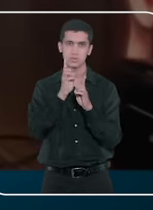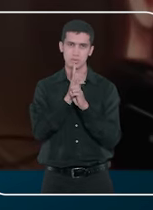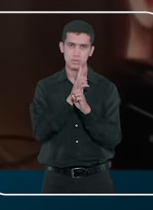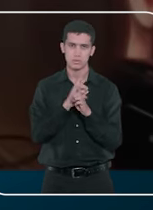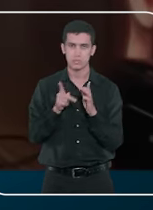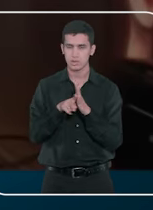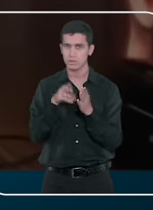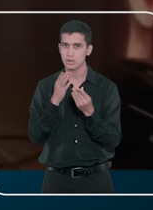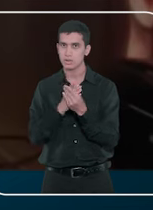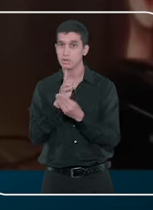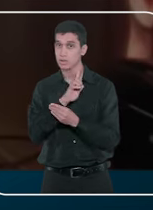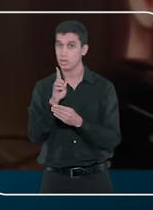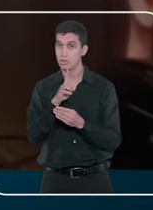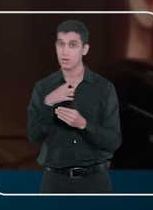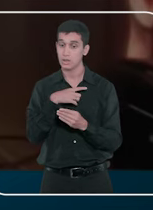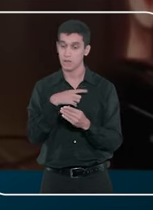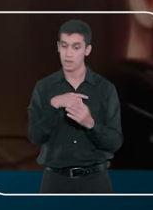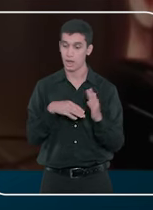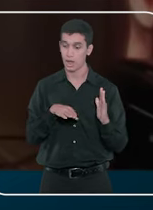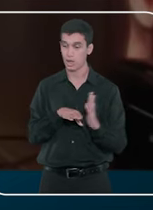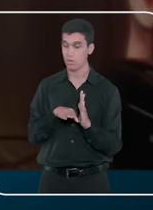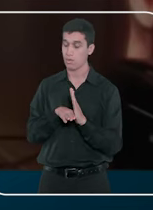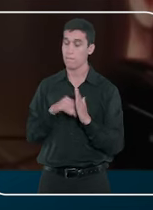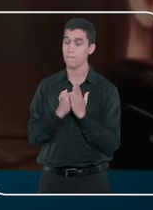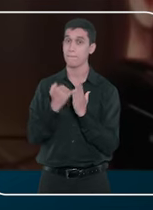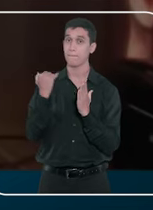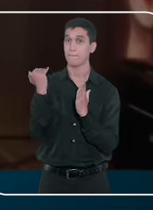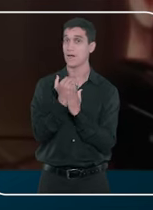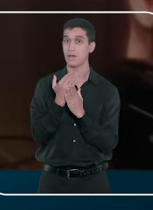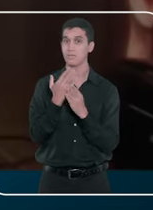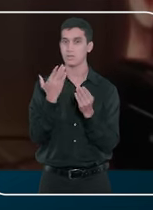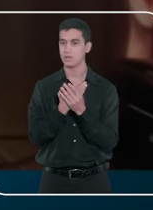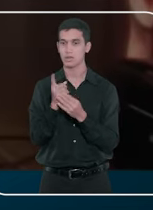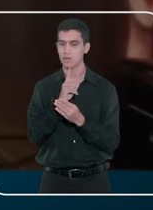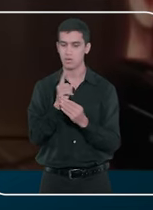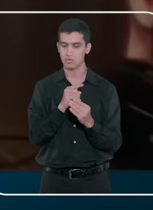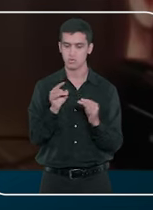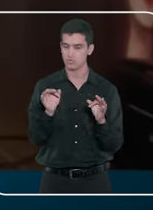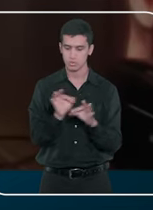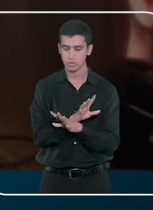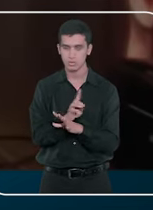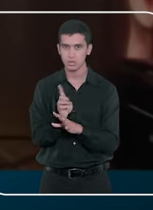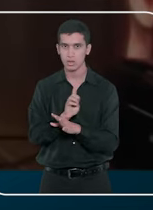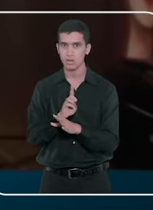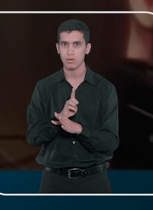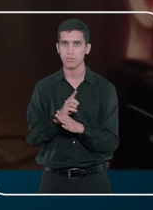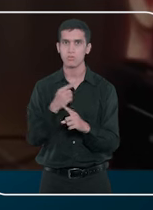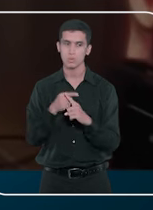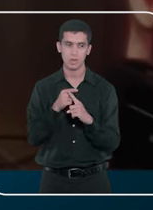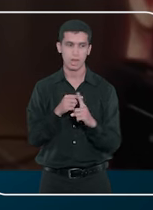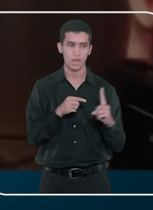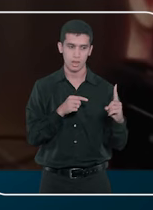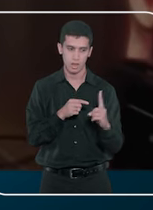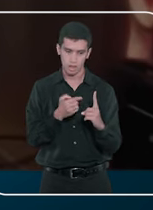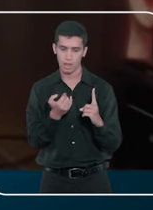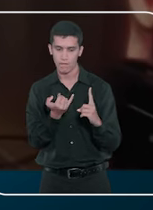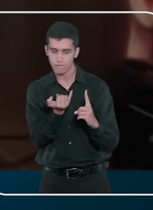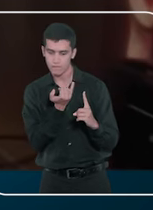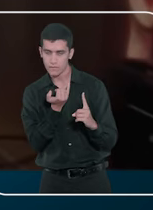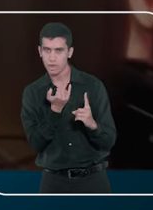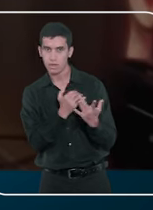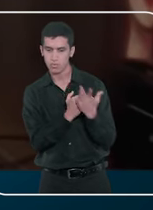processo, ao contrário, ela é fomentadora do processo, porque ela vai buscar a obtenção de prova para eventual processo